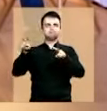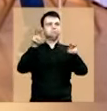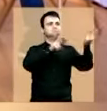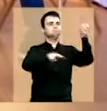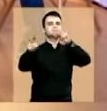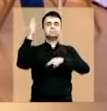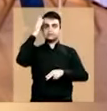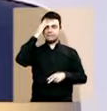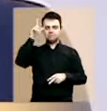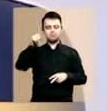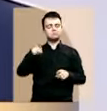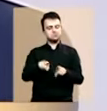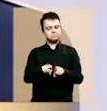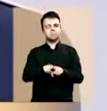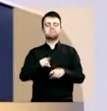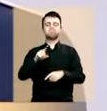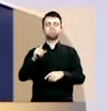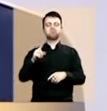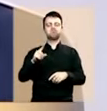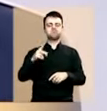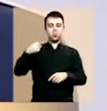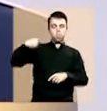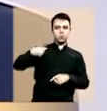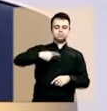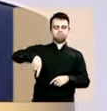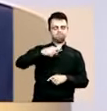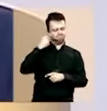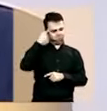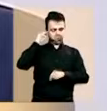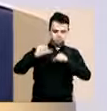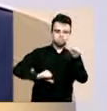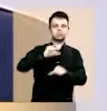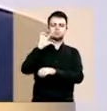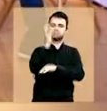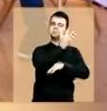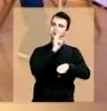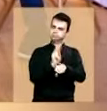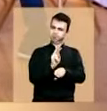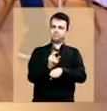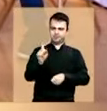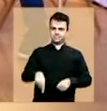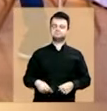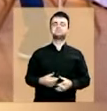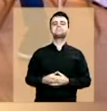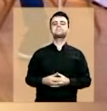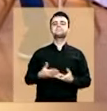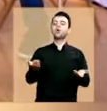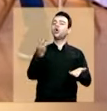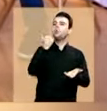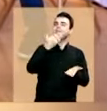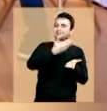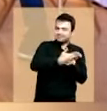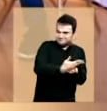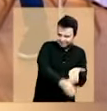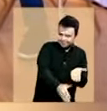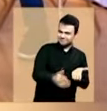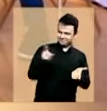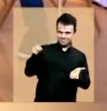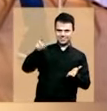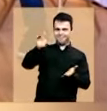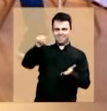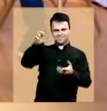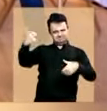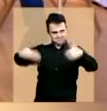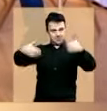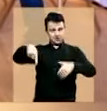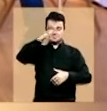tem que lidar com isso e cada vez mais está forçando a gente a ter hábitos mais sustentáveis. Já que a gente está falando um pouco aqui de desperdício de alimentos, Rafael falou como que é a situação